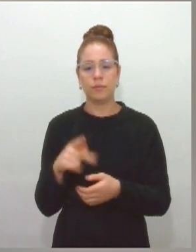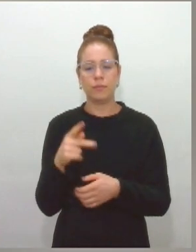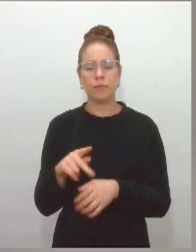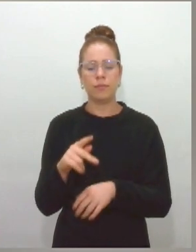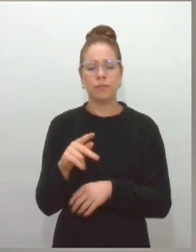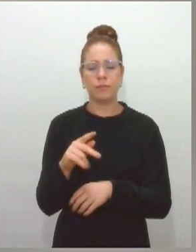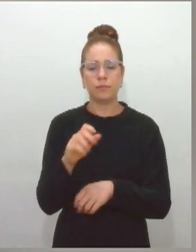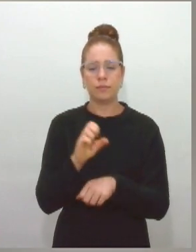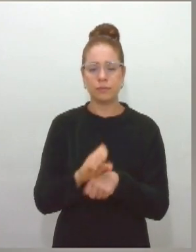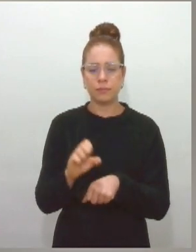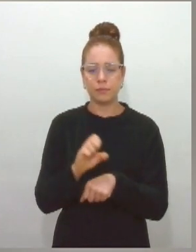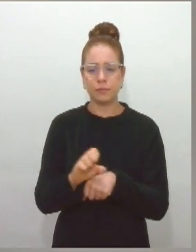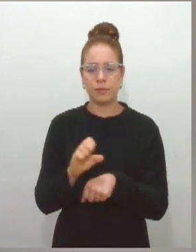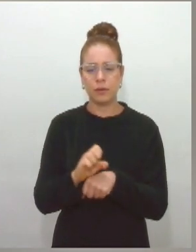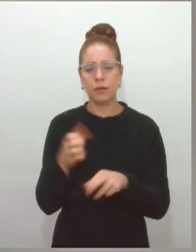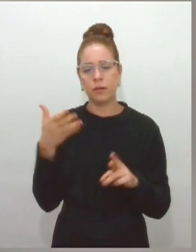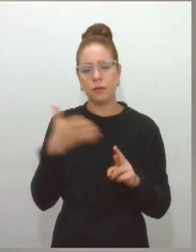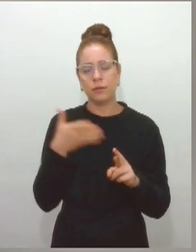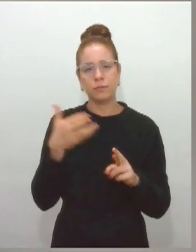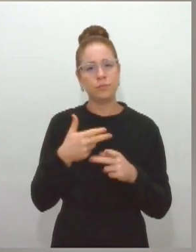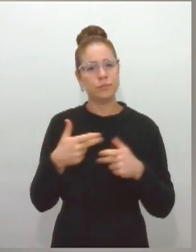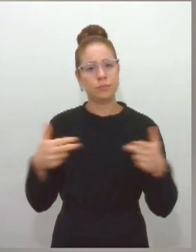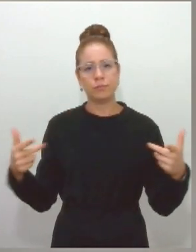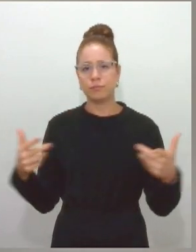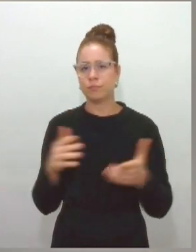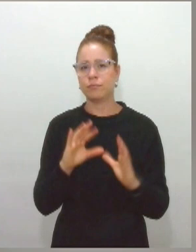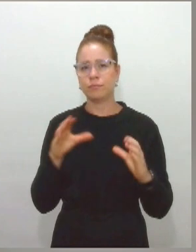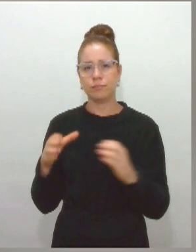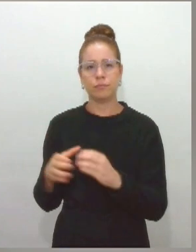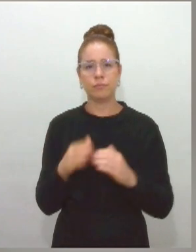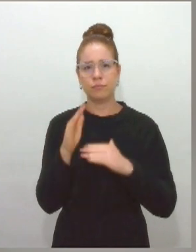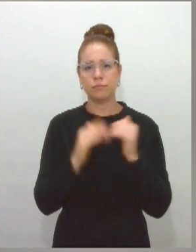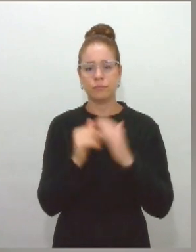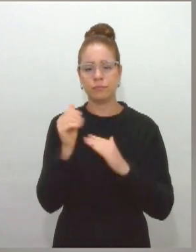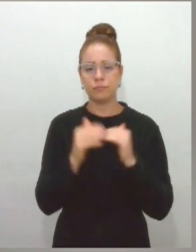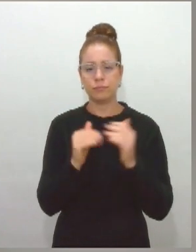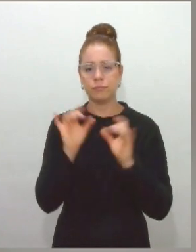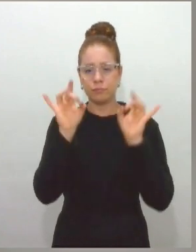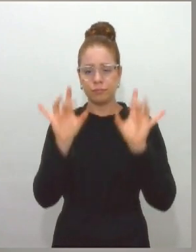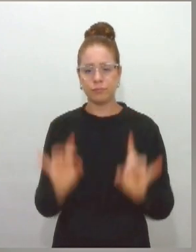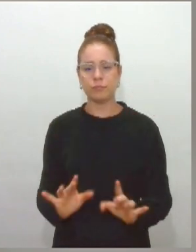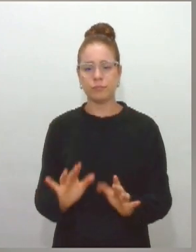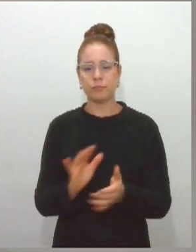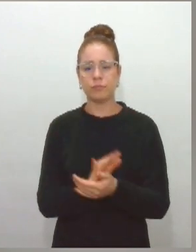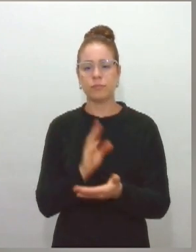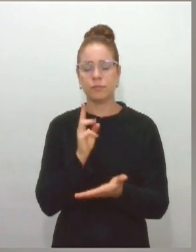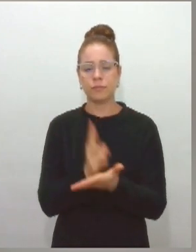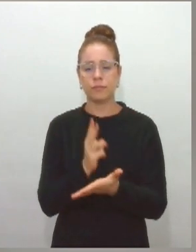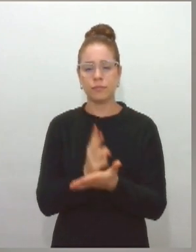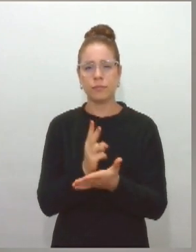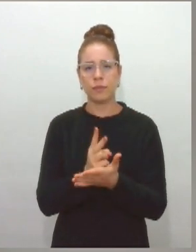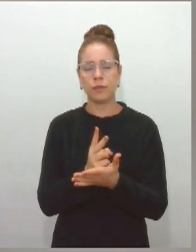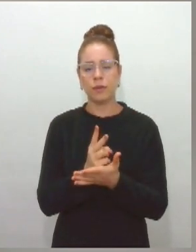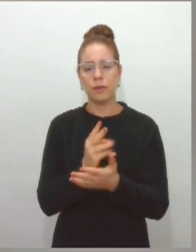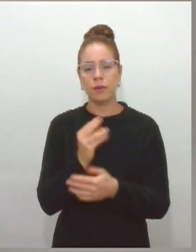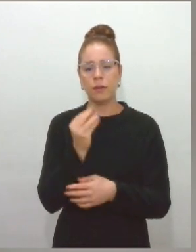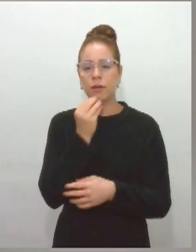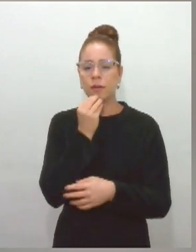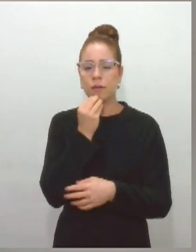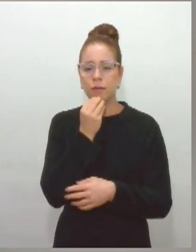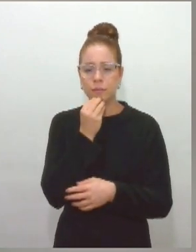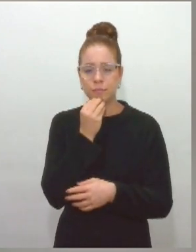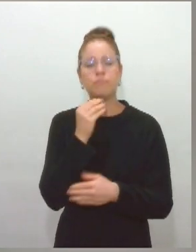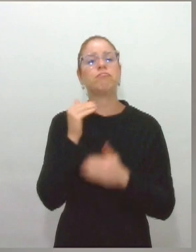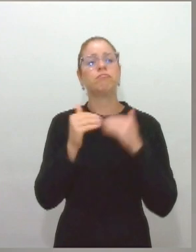referência para inúmeras especialidades. E cada vez que a gente tem a oportunidade, né, de adicionar um cuidado a mais, melhorando a assistência